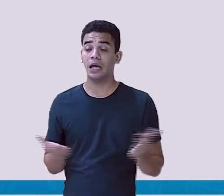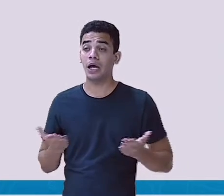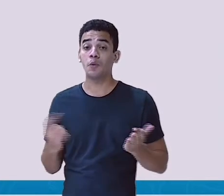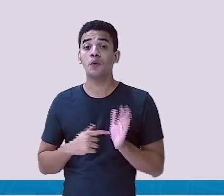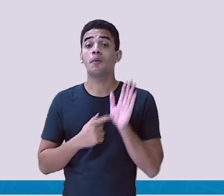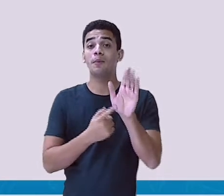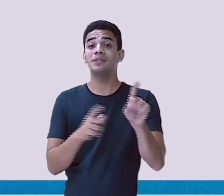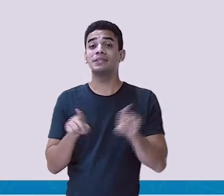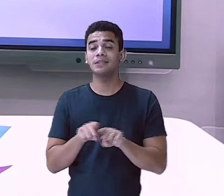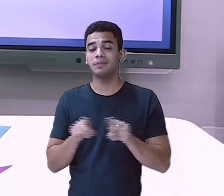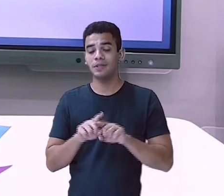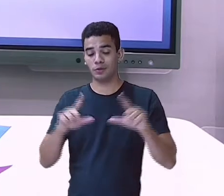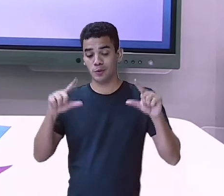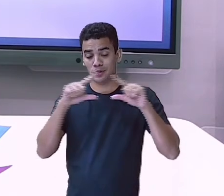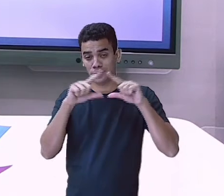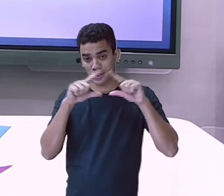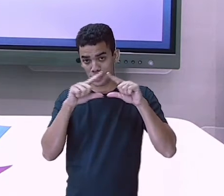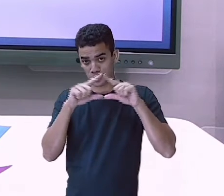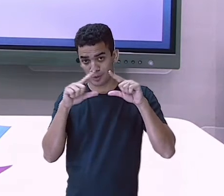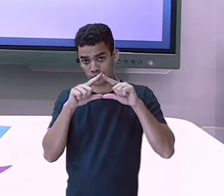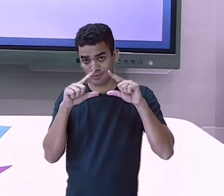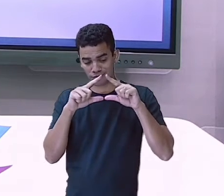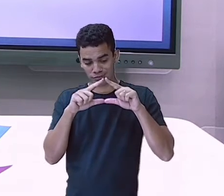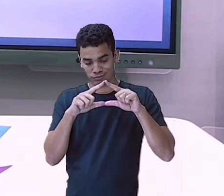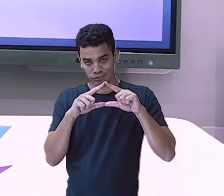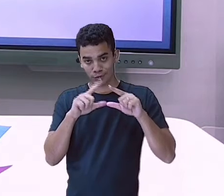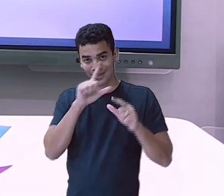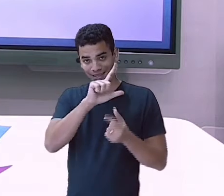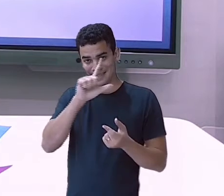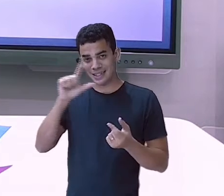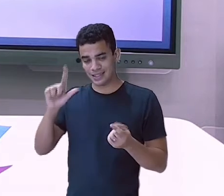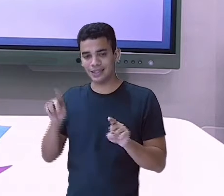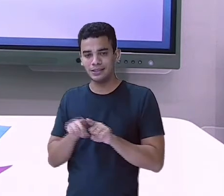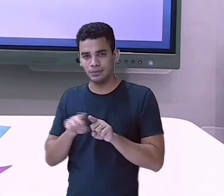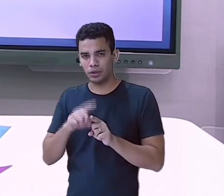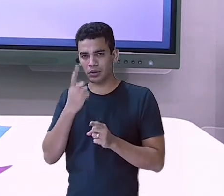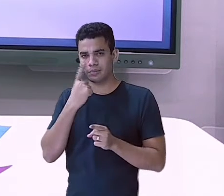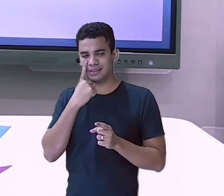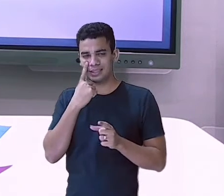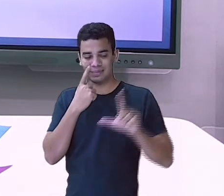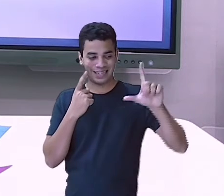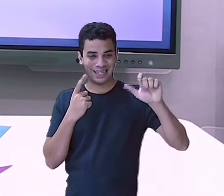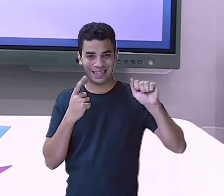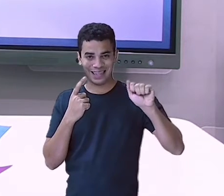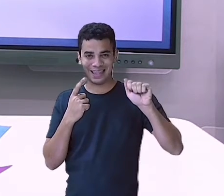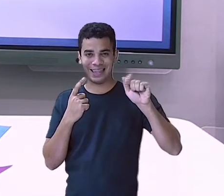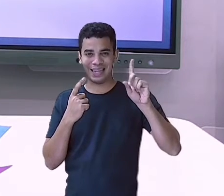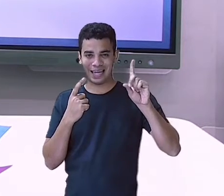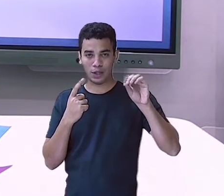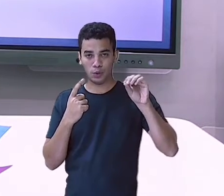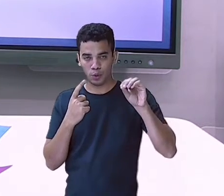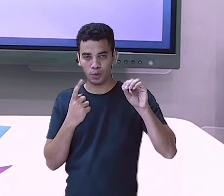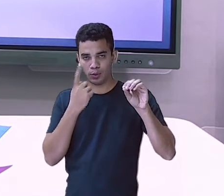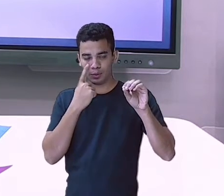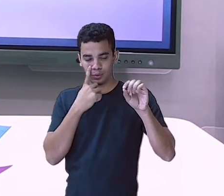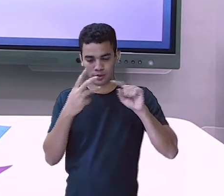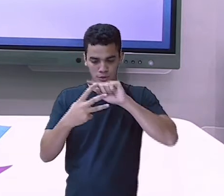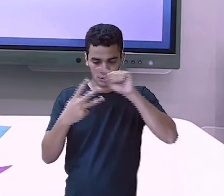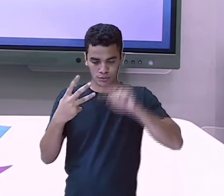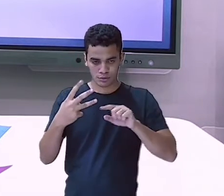aqui o triângulo que tem os três lados congruentes, né? Lado, lado e lado.